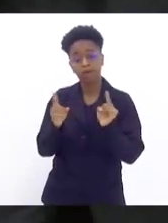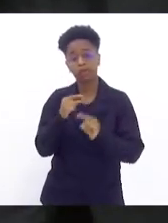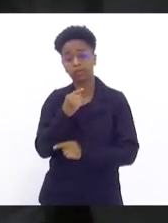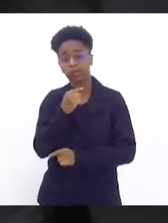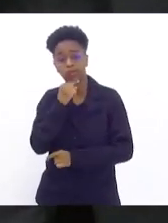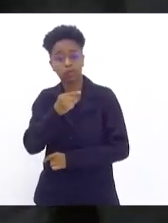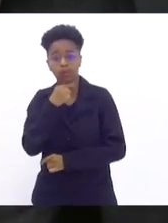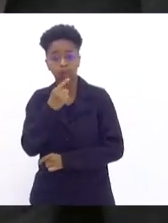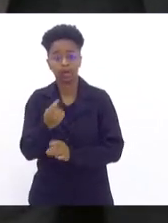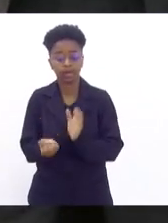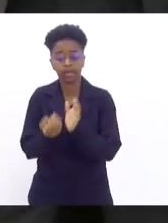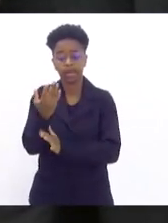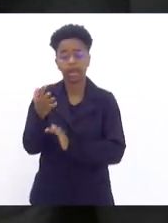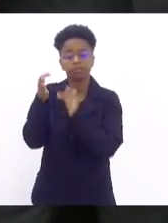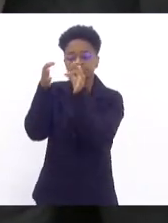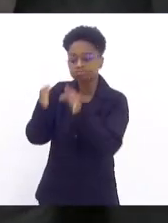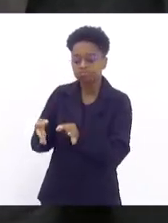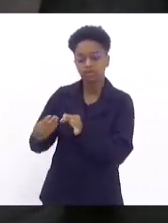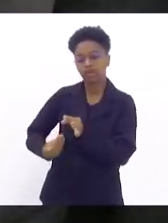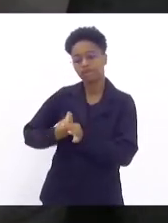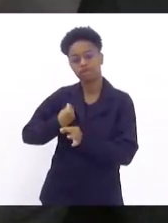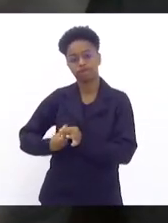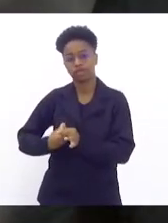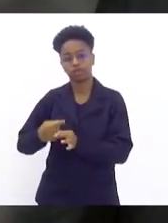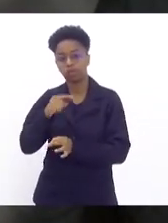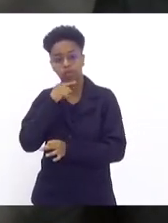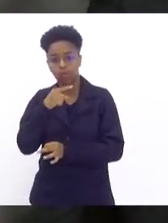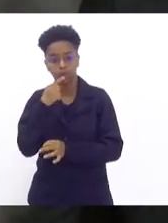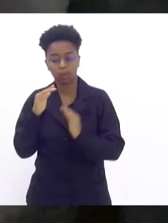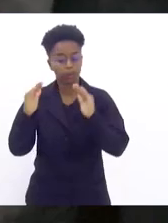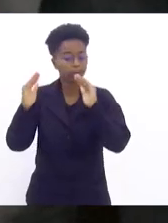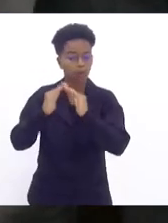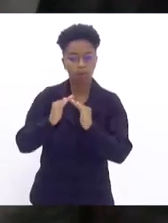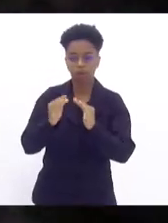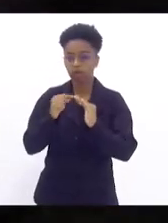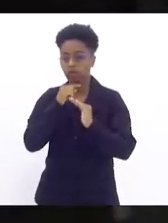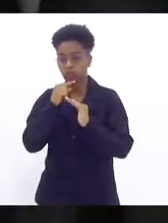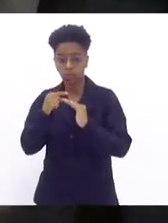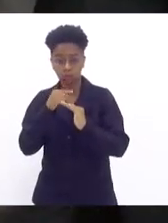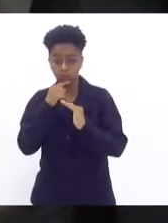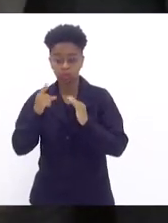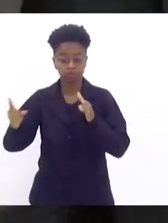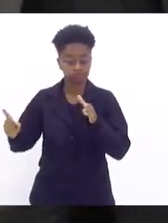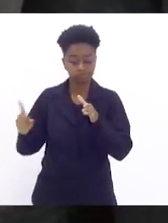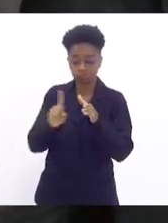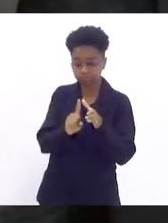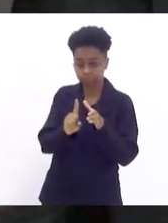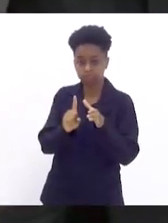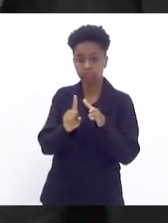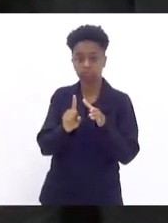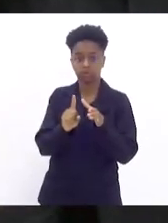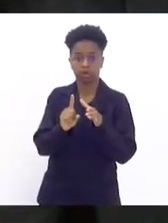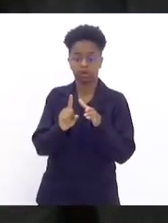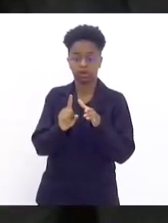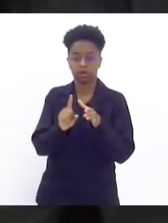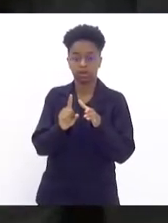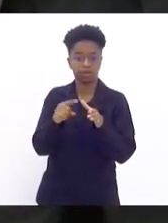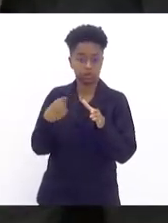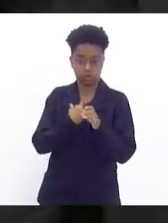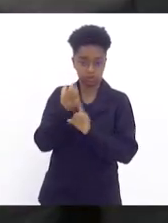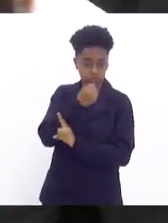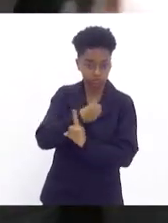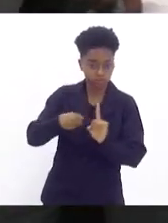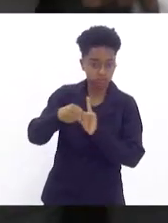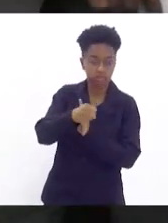construir com eles a dignidade do direito à moradia do direito à inserção no nosso no nossa